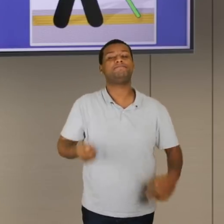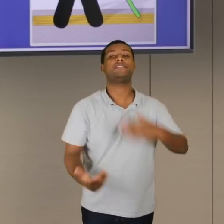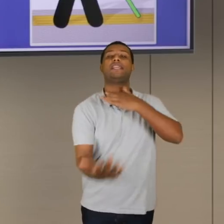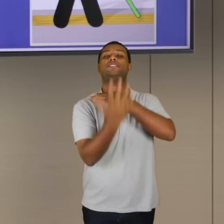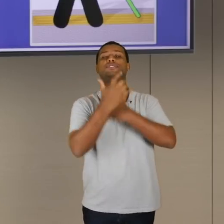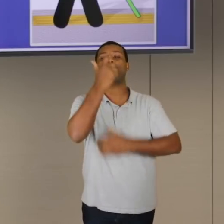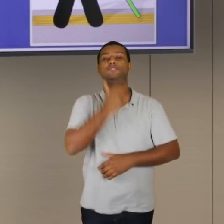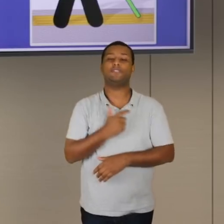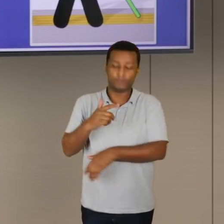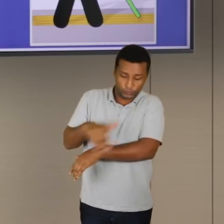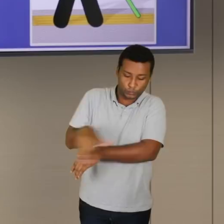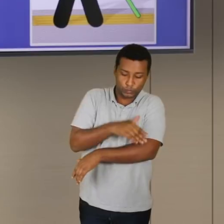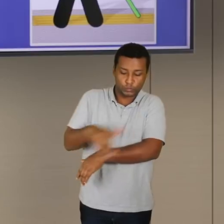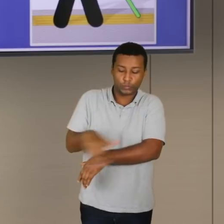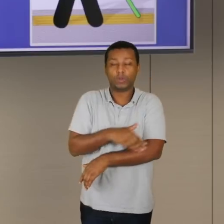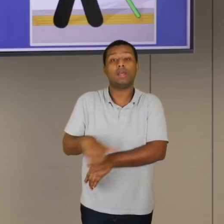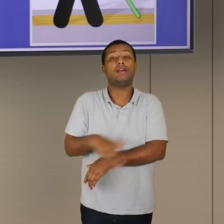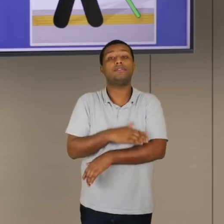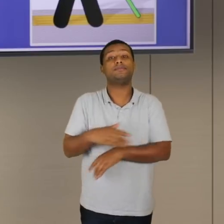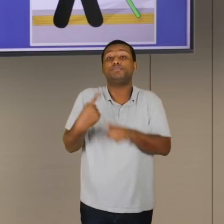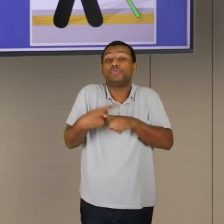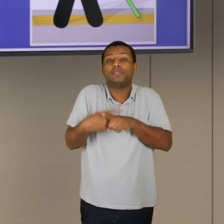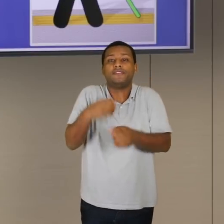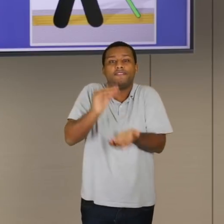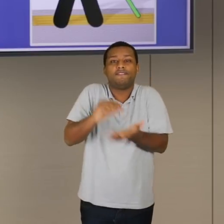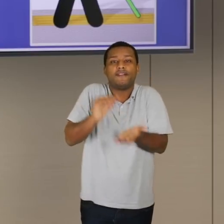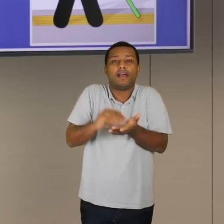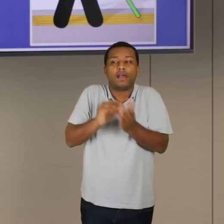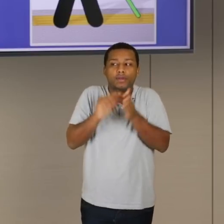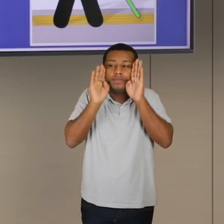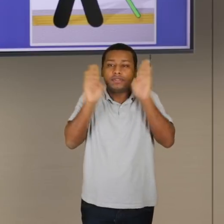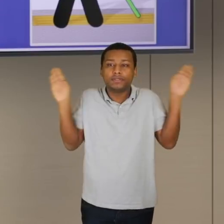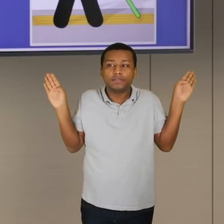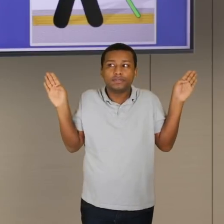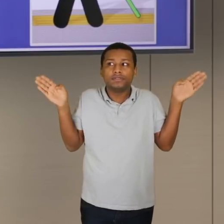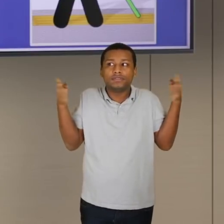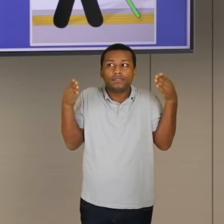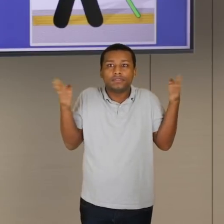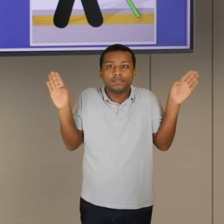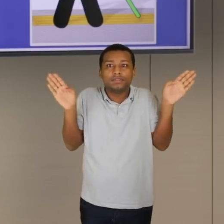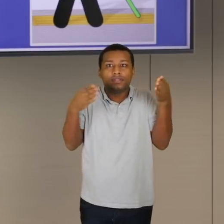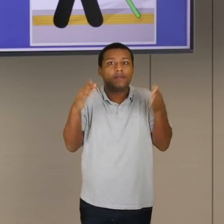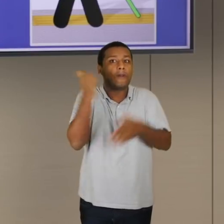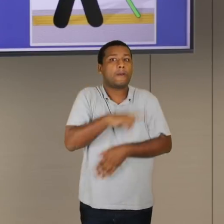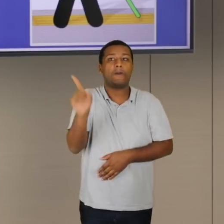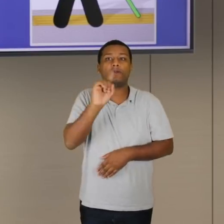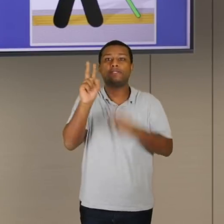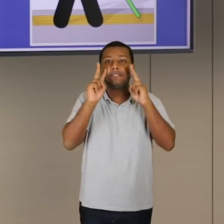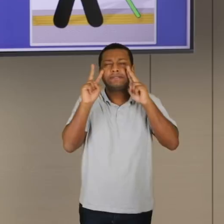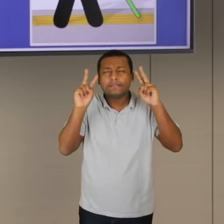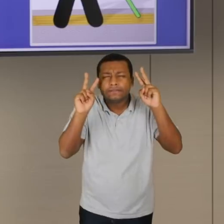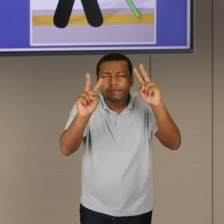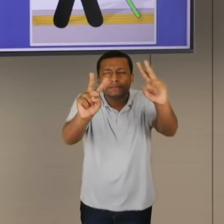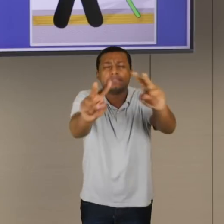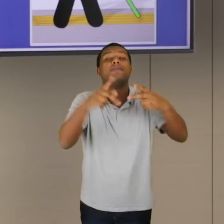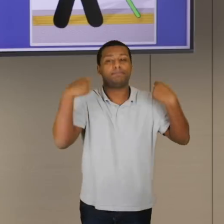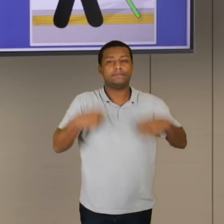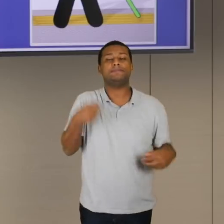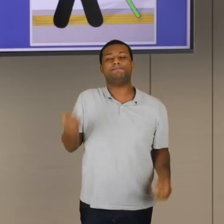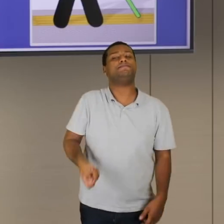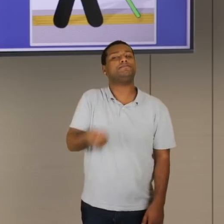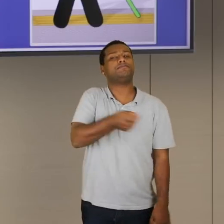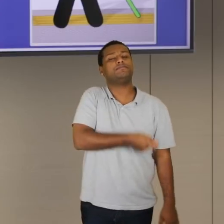nos relacionar melhor com essas pessoas. A criança pequena não usa bengala, ela usa a pré-bengala.